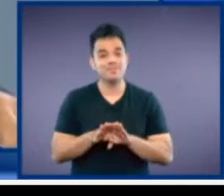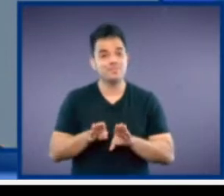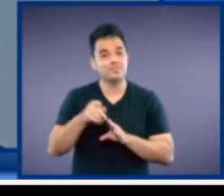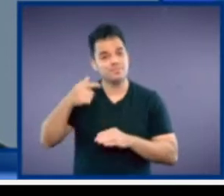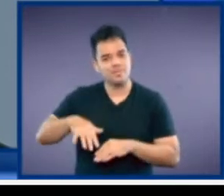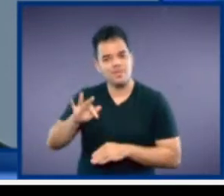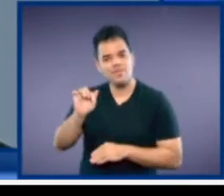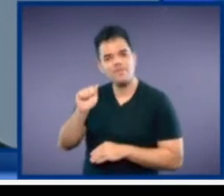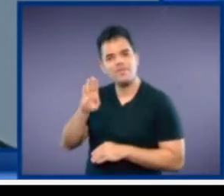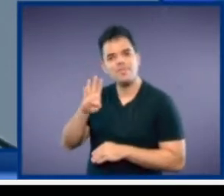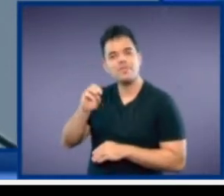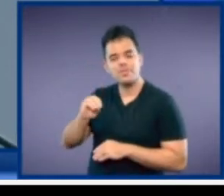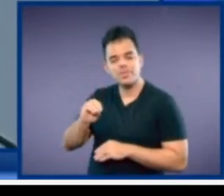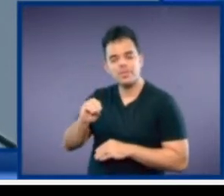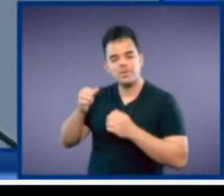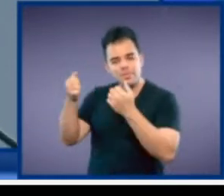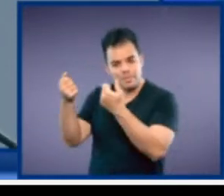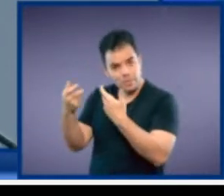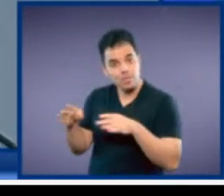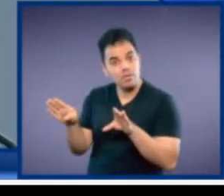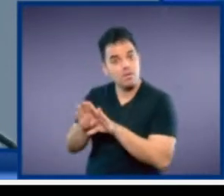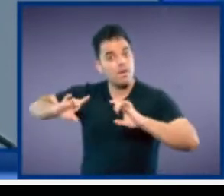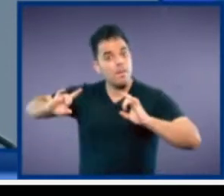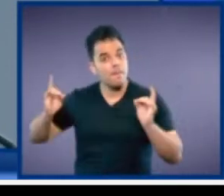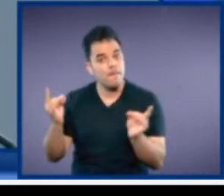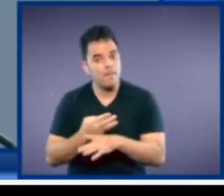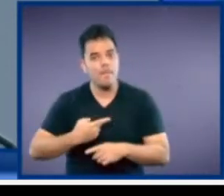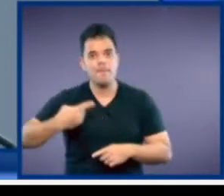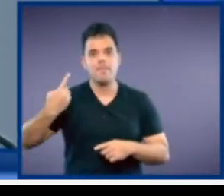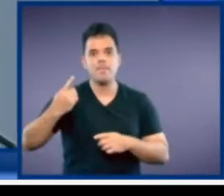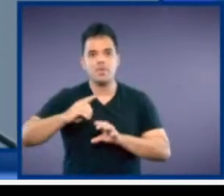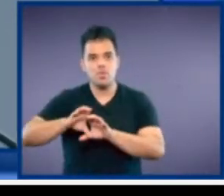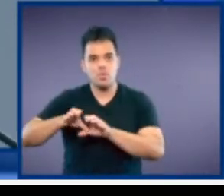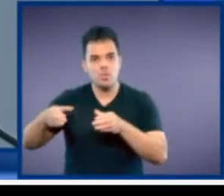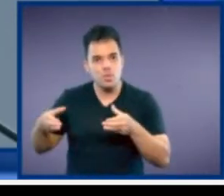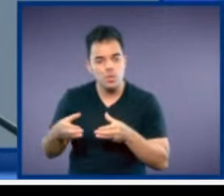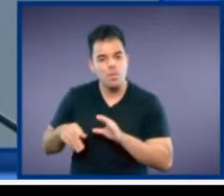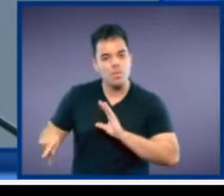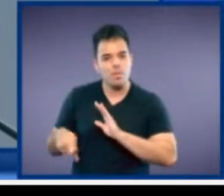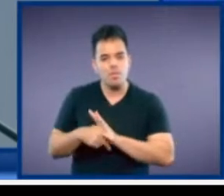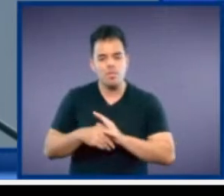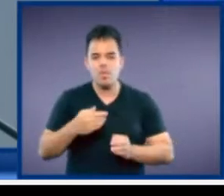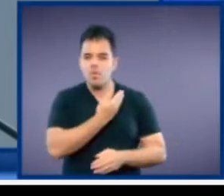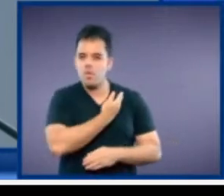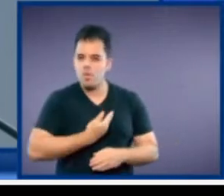disse, encerrar também esse primeiro ciclo do governo de Minas,